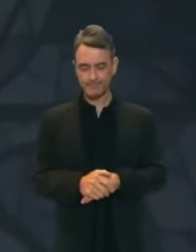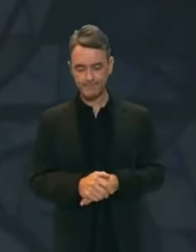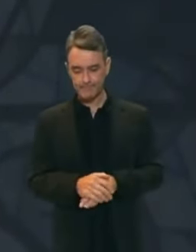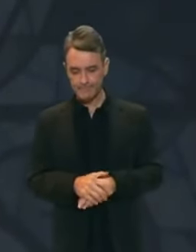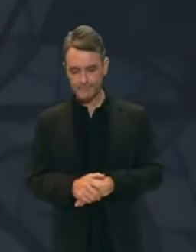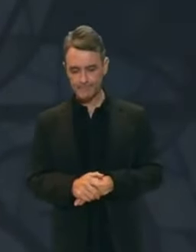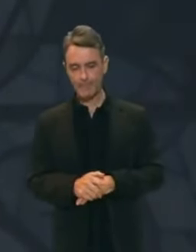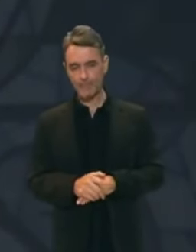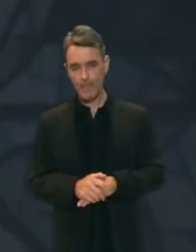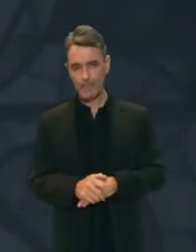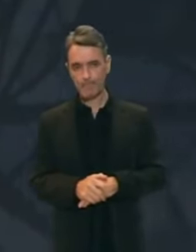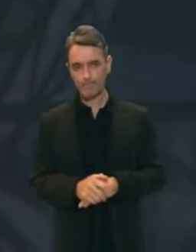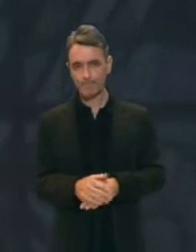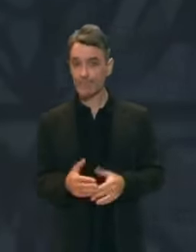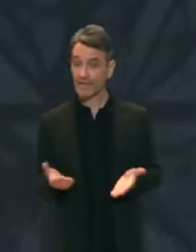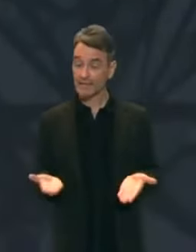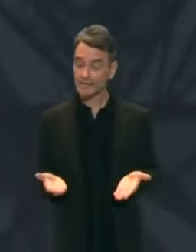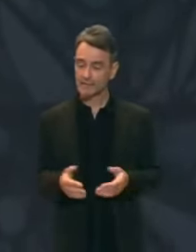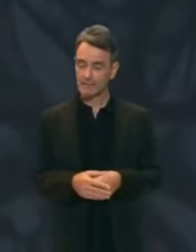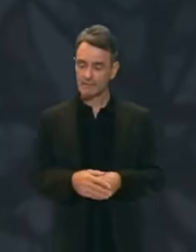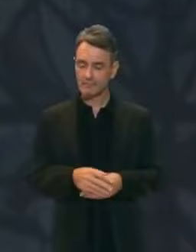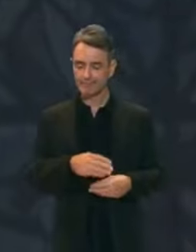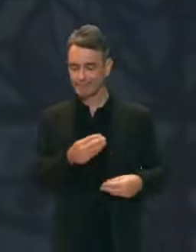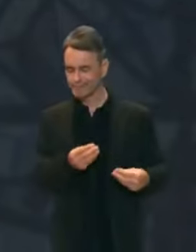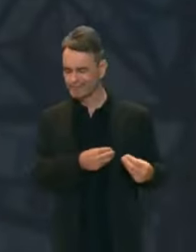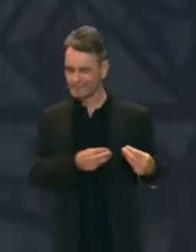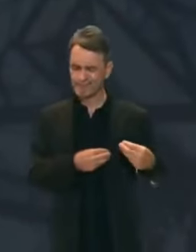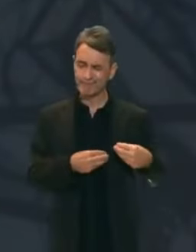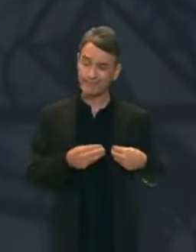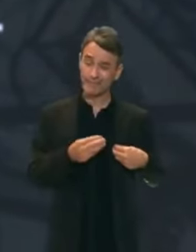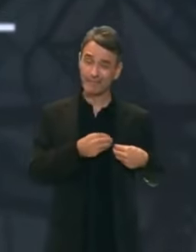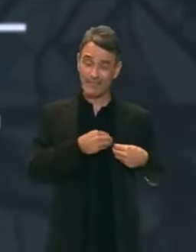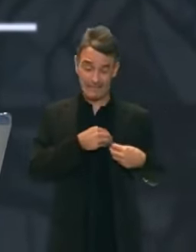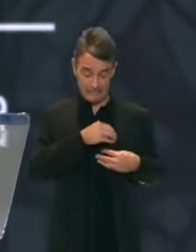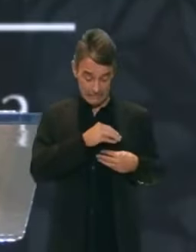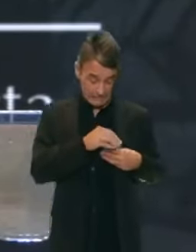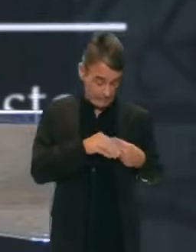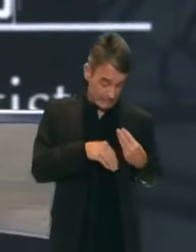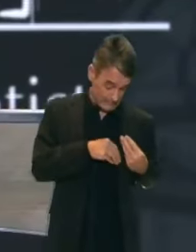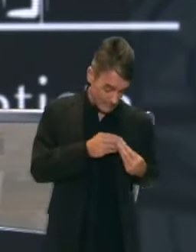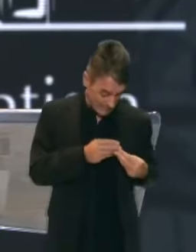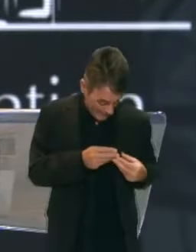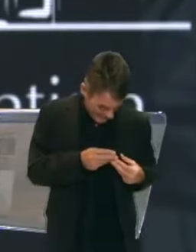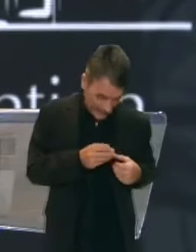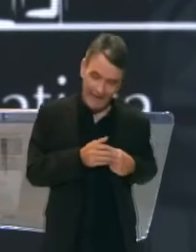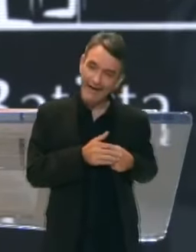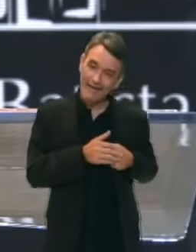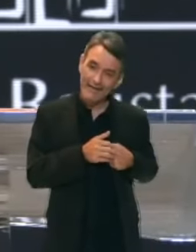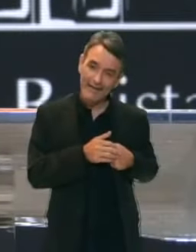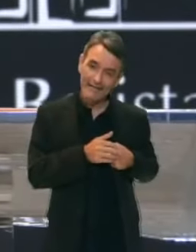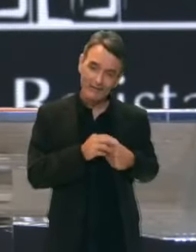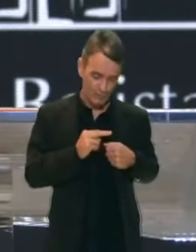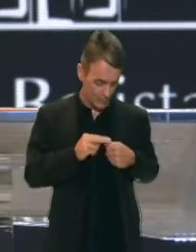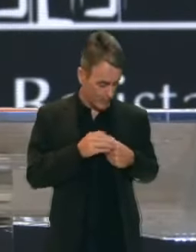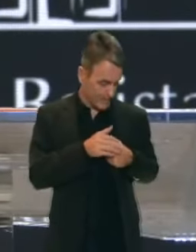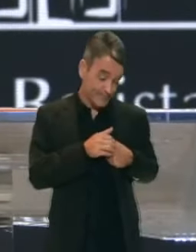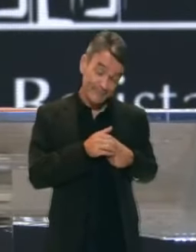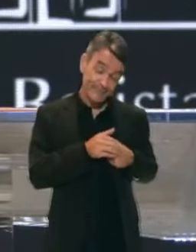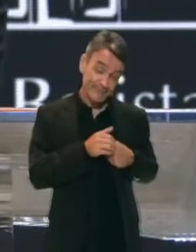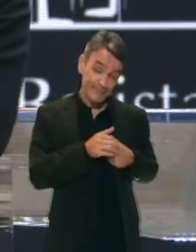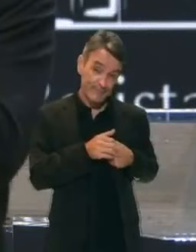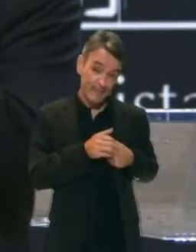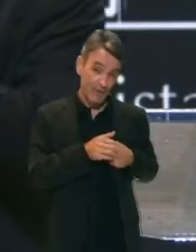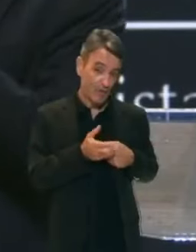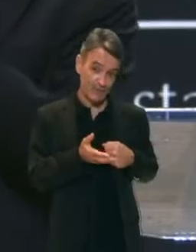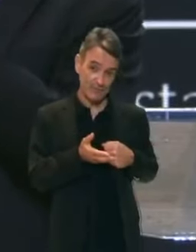Talvez você já está tão envolvido com pecados que você já trata até esses pecados com carinho, nomes carinhosos.